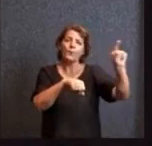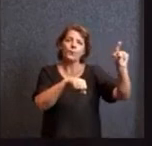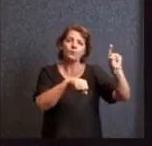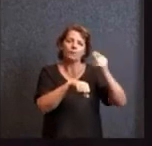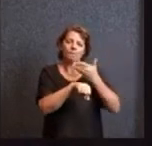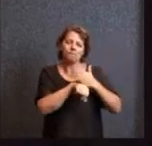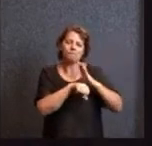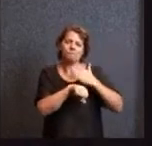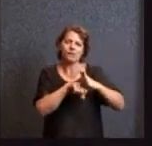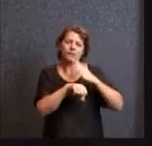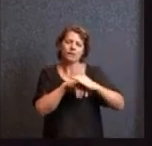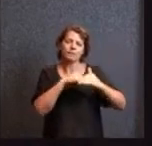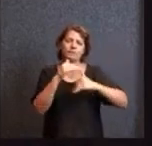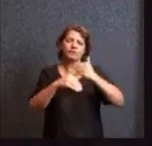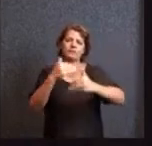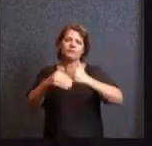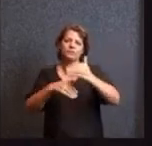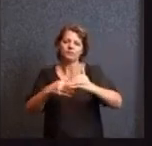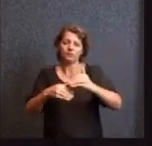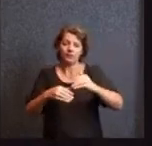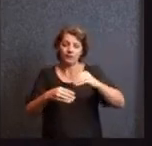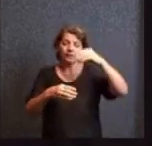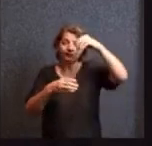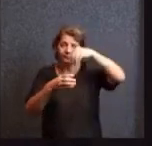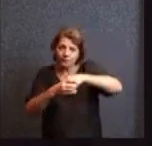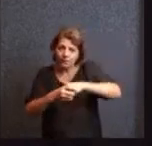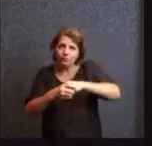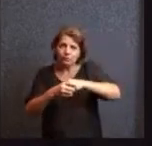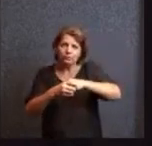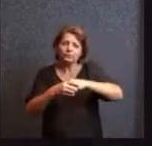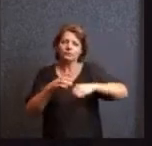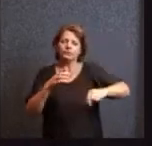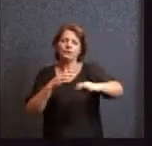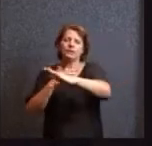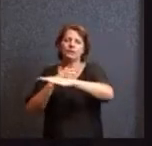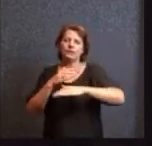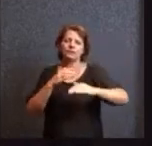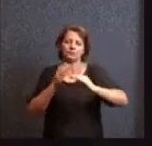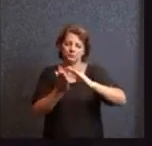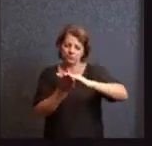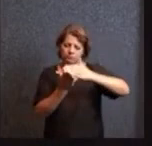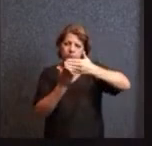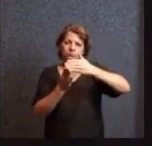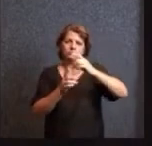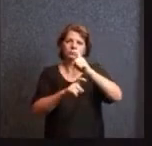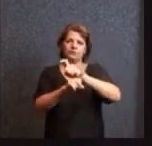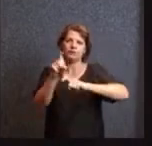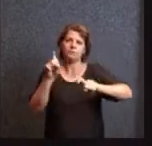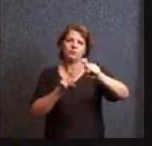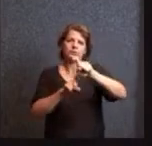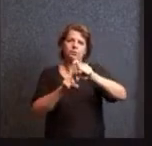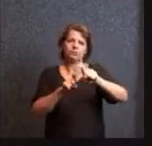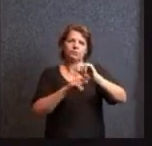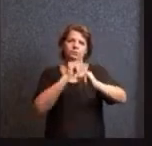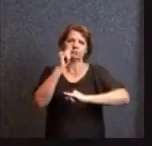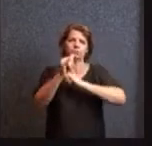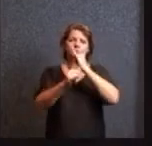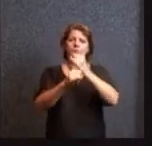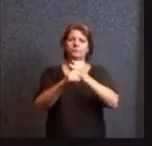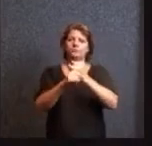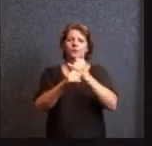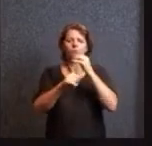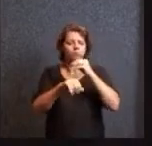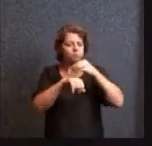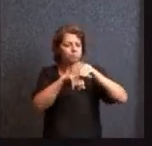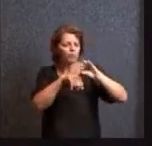sendo desenvolvidas em ambiente de laboratório específico da própria instituição que vai estar oferecendo